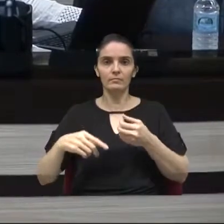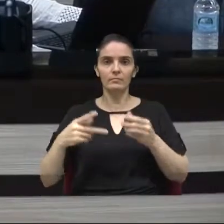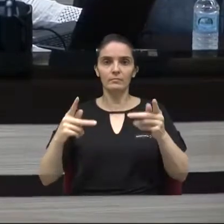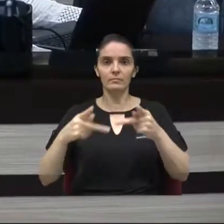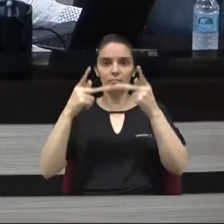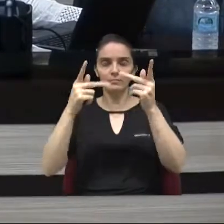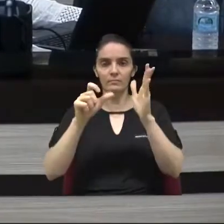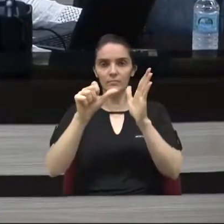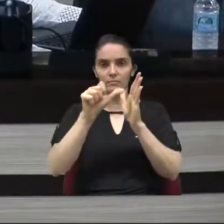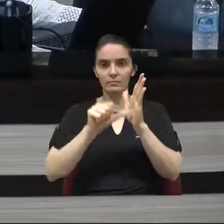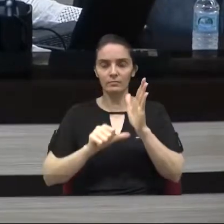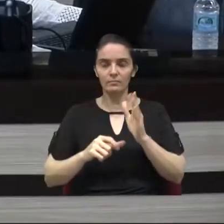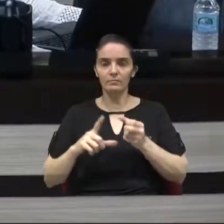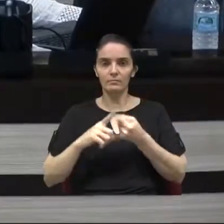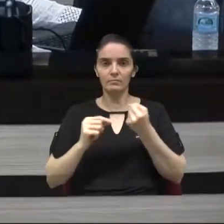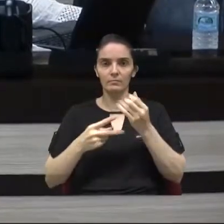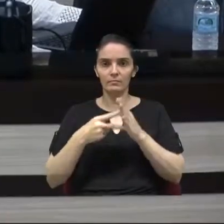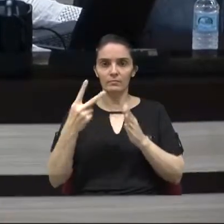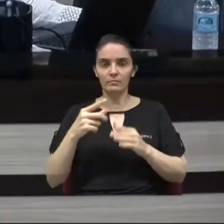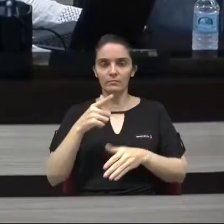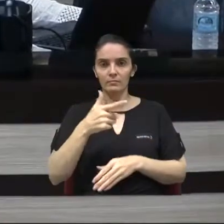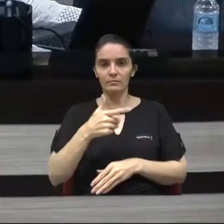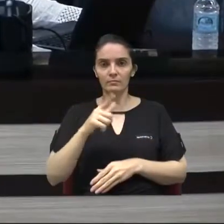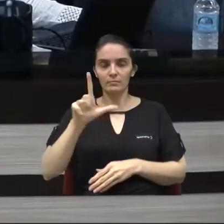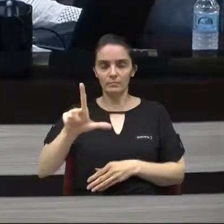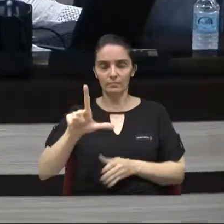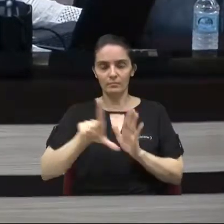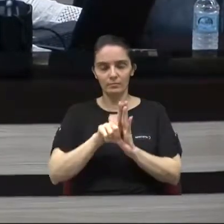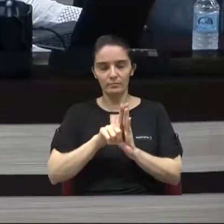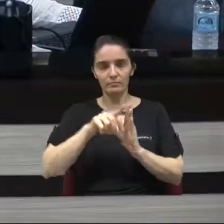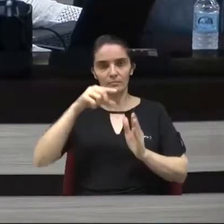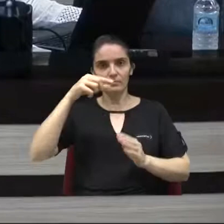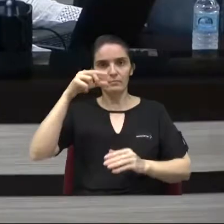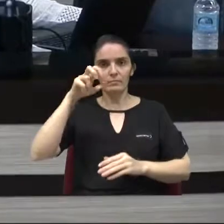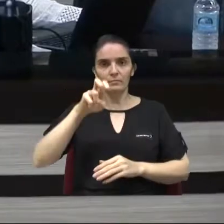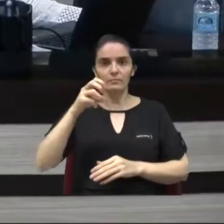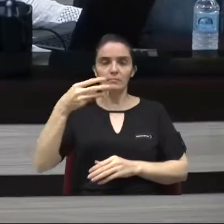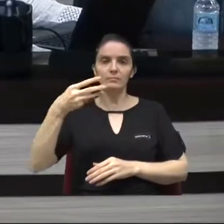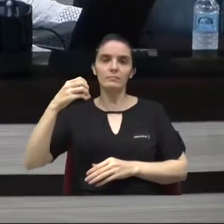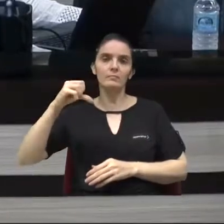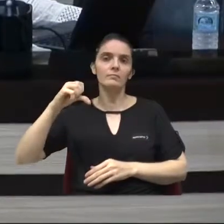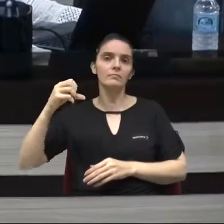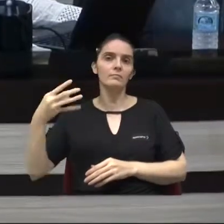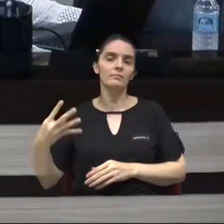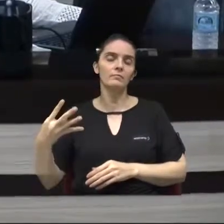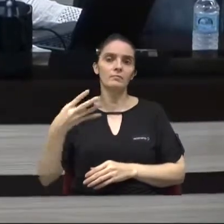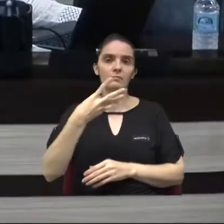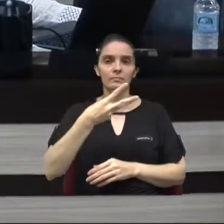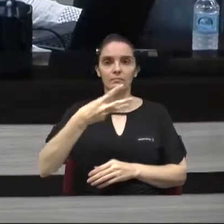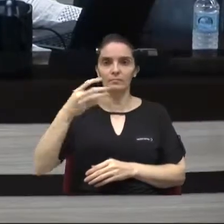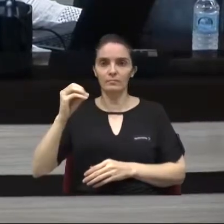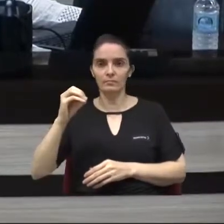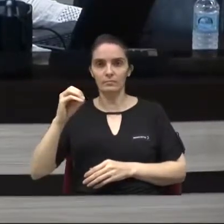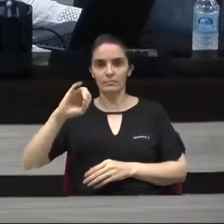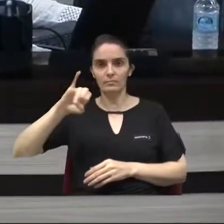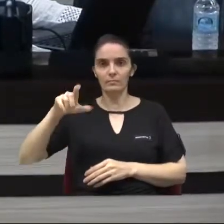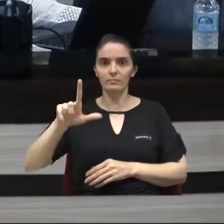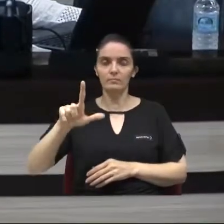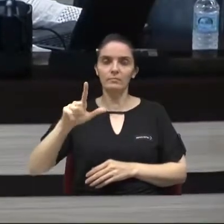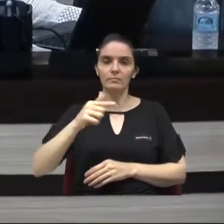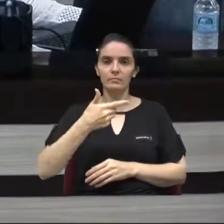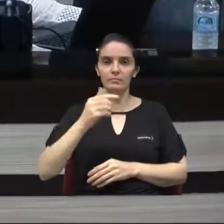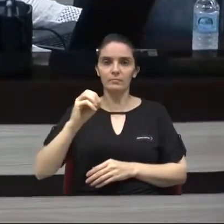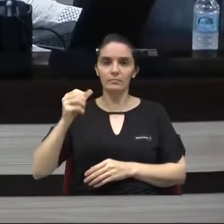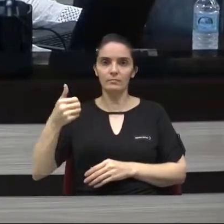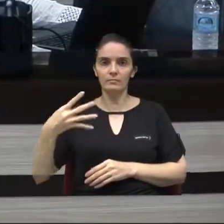do artigo 2º da Lei 5394, de 30 de julho de 2014, que dispõe sobre